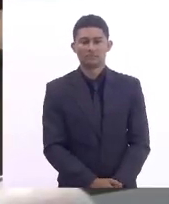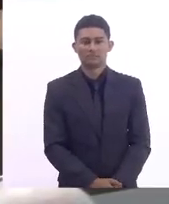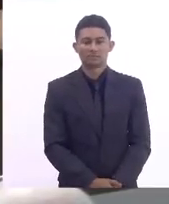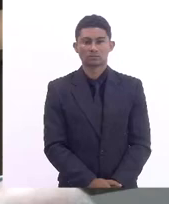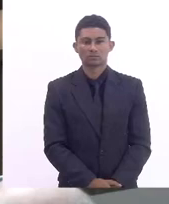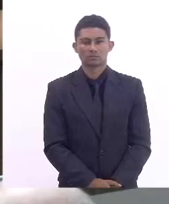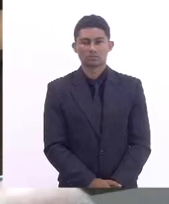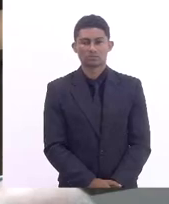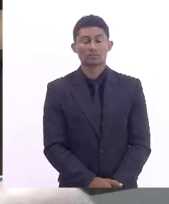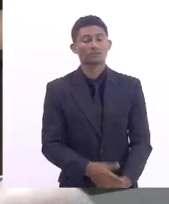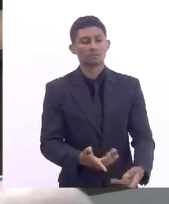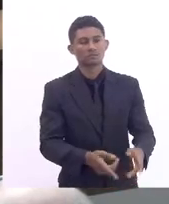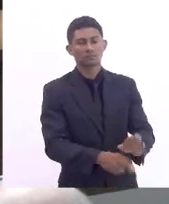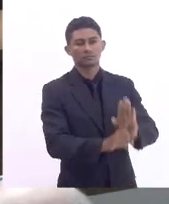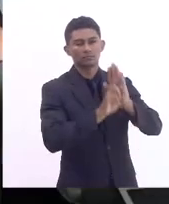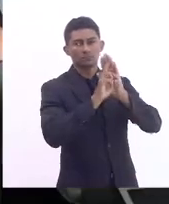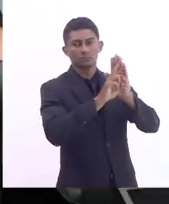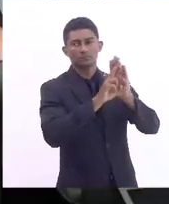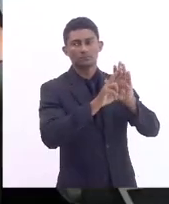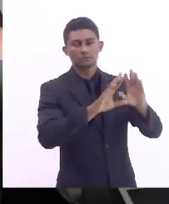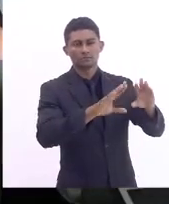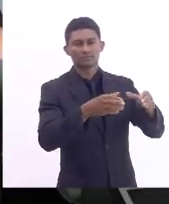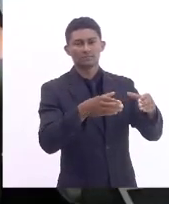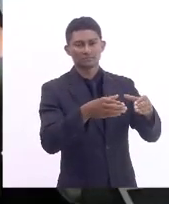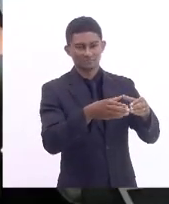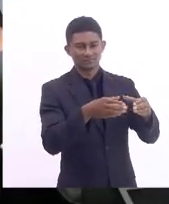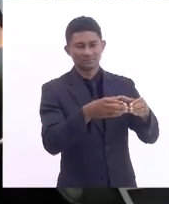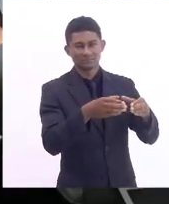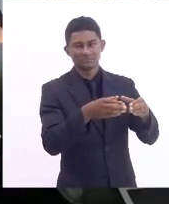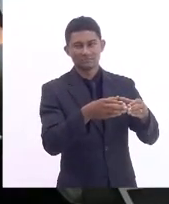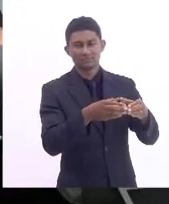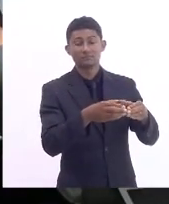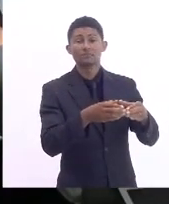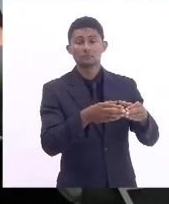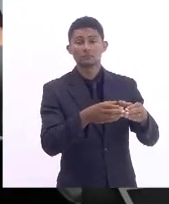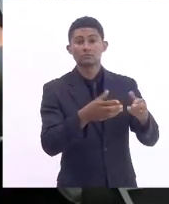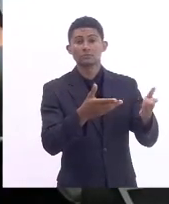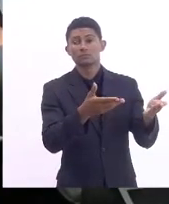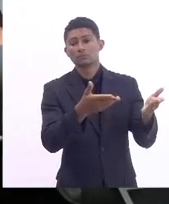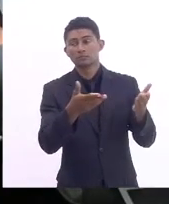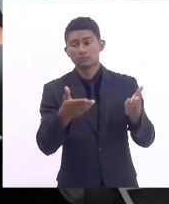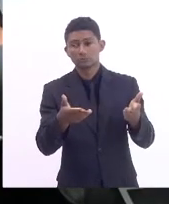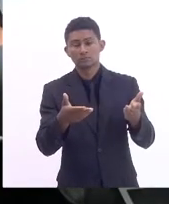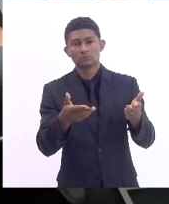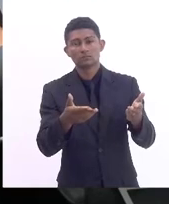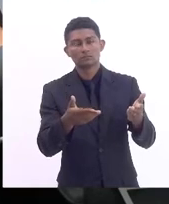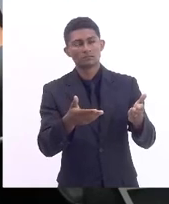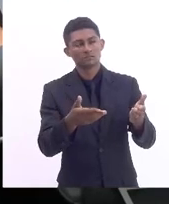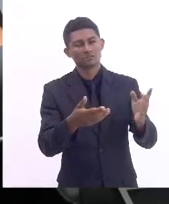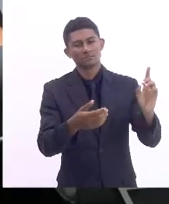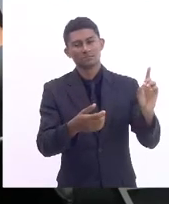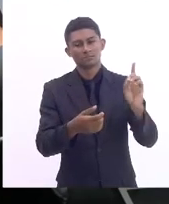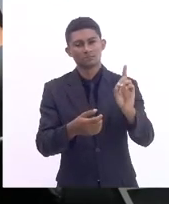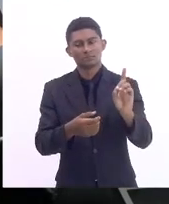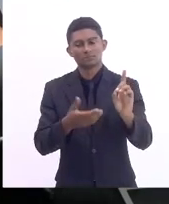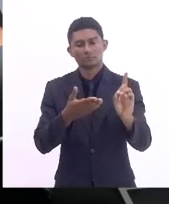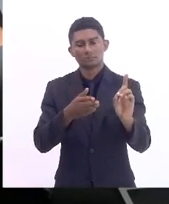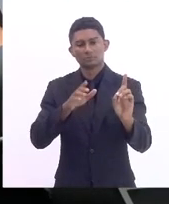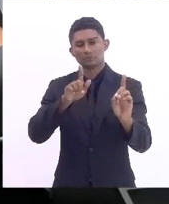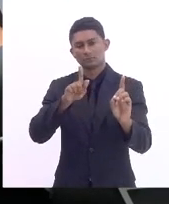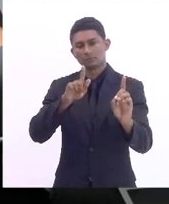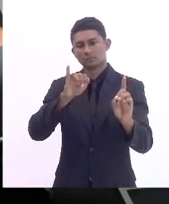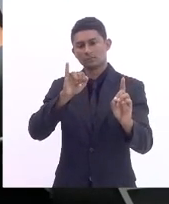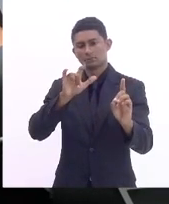e representando a junta interventora convidamos para uso da palavra o interventor Gilmar Luiz